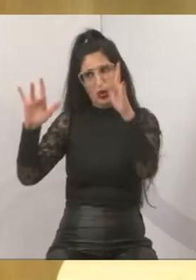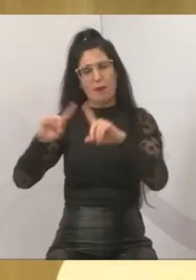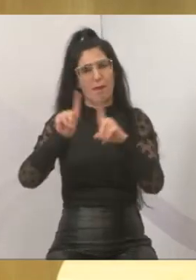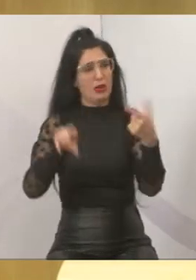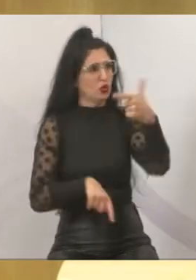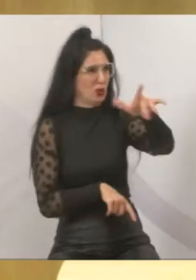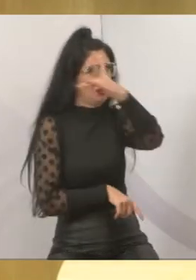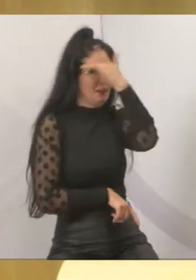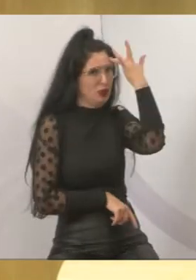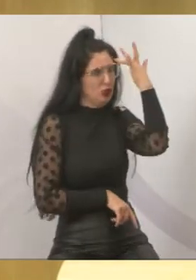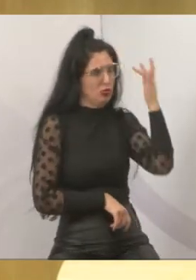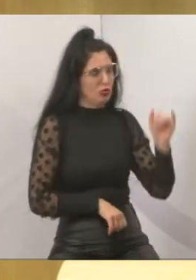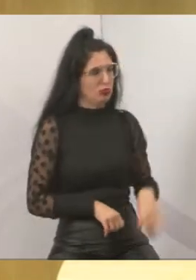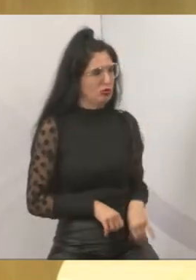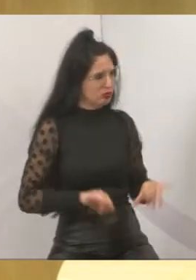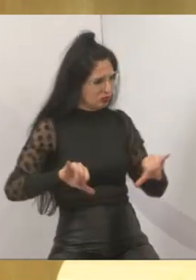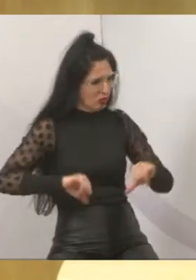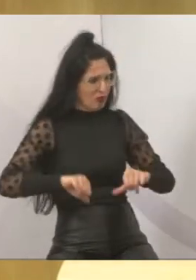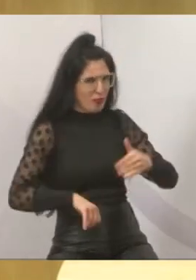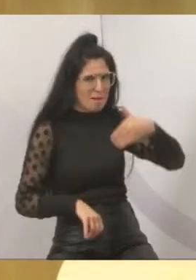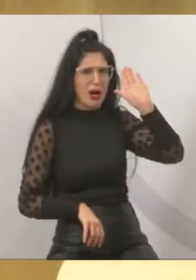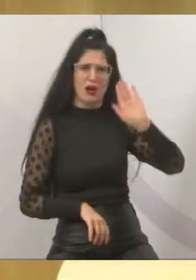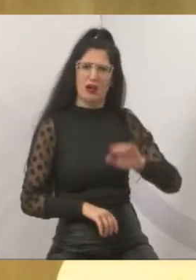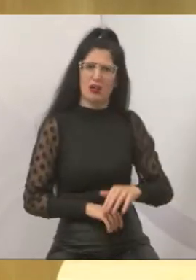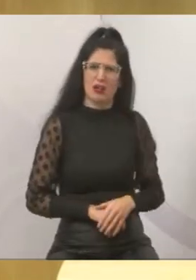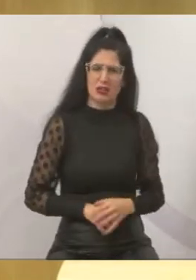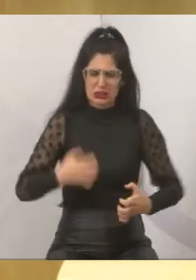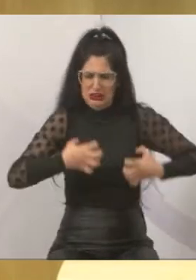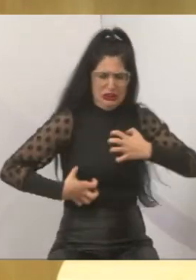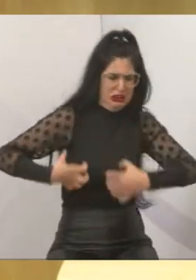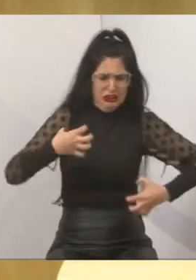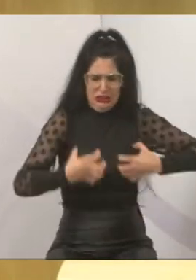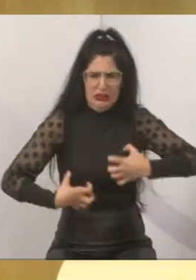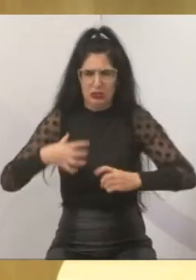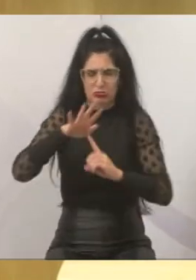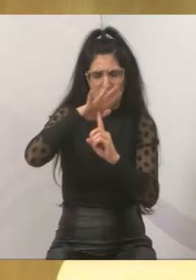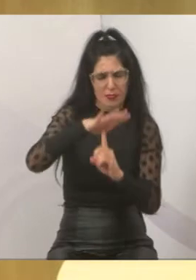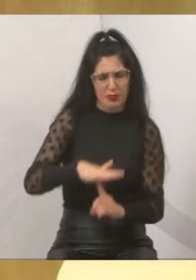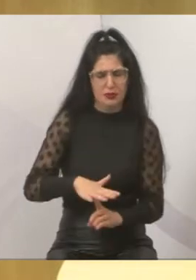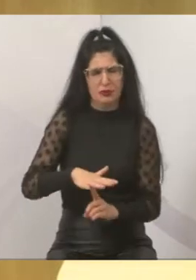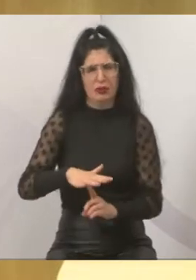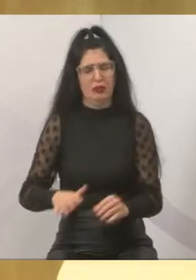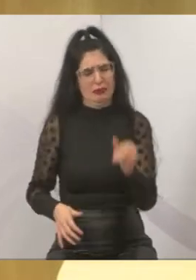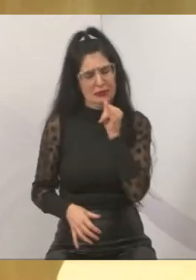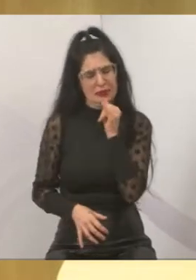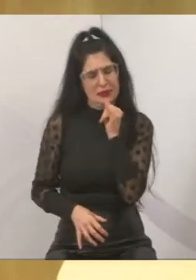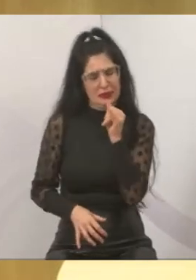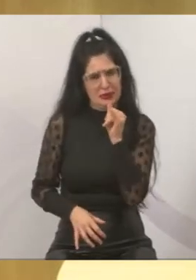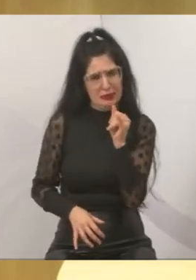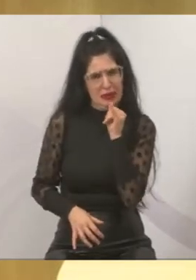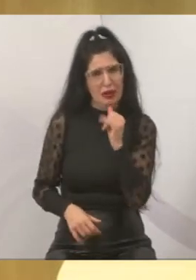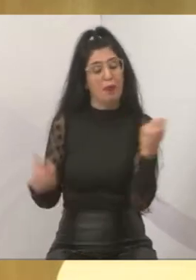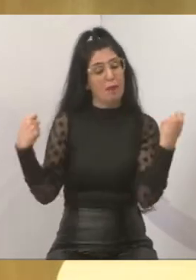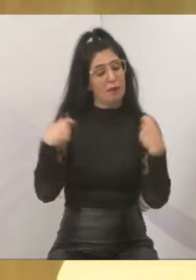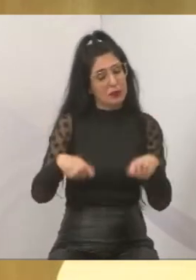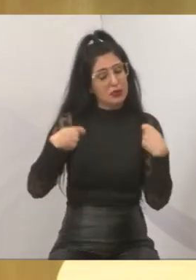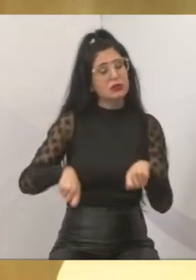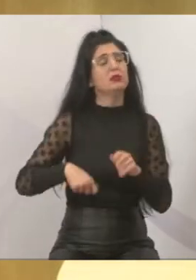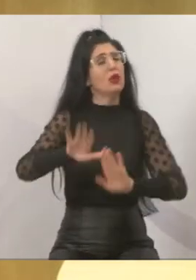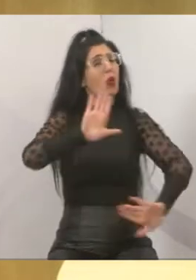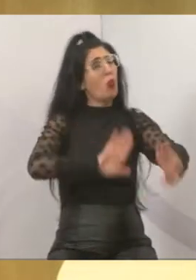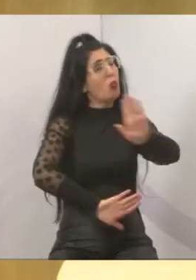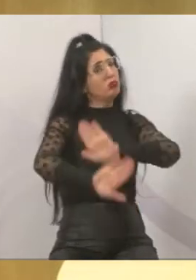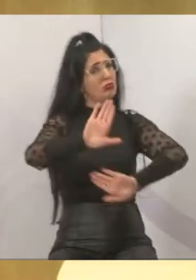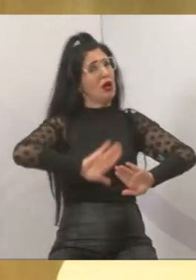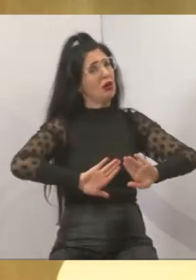as pessoas que estão com algum tipo de sofrimento, ansiedade, depressão. Precisamos tomar cuidado e ser